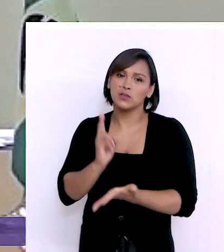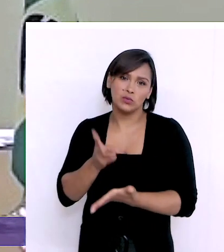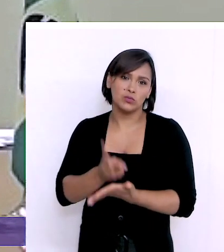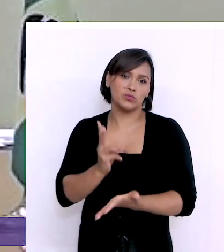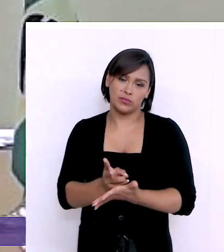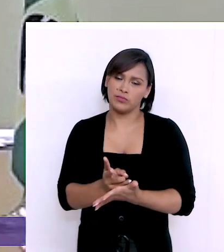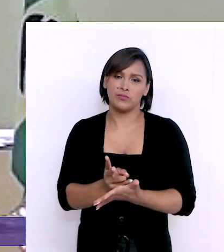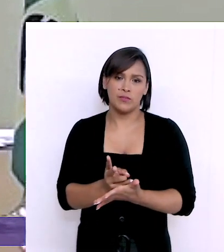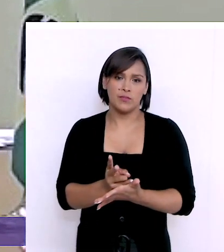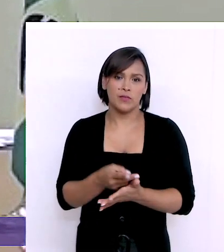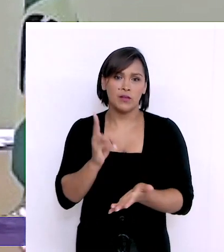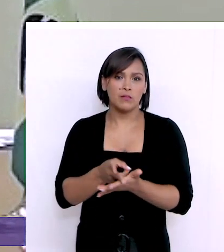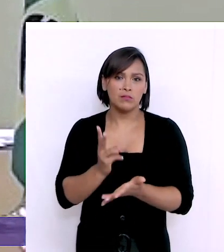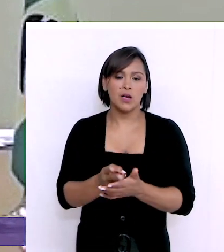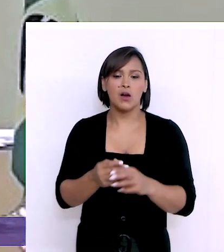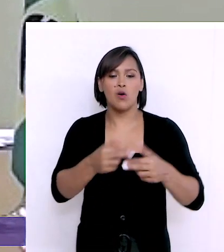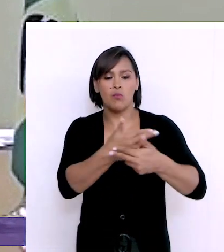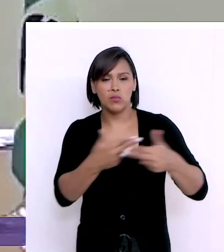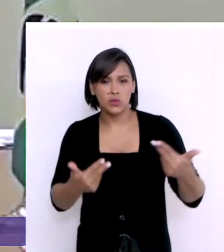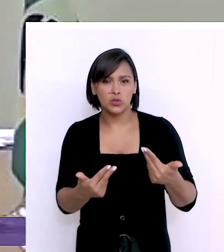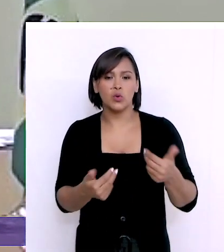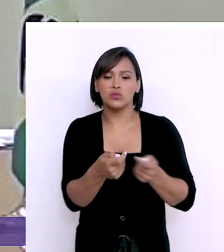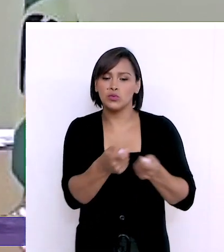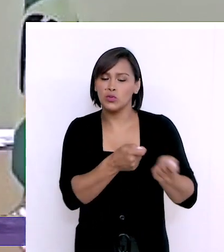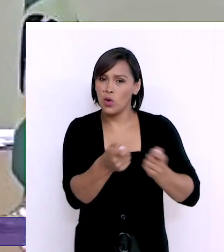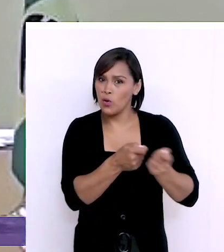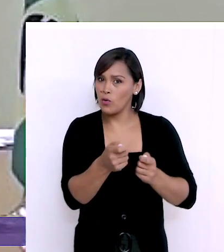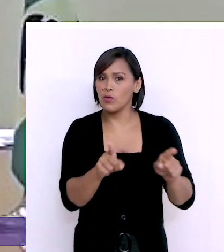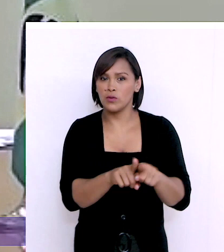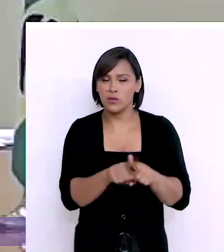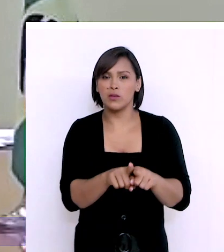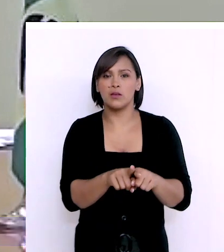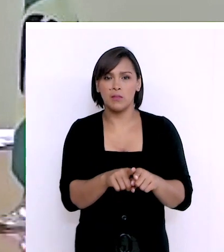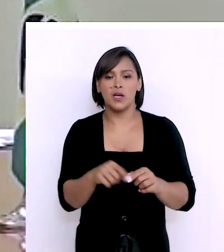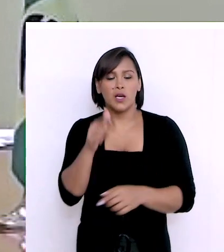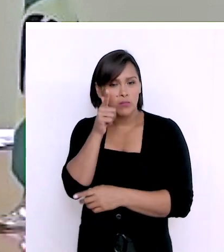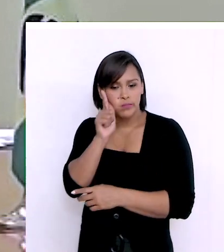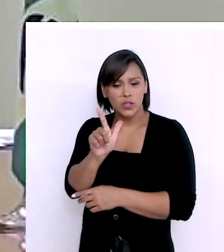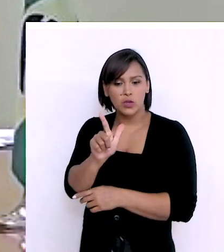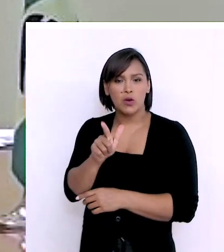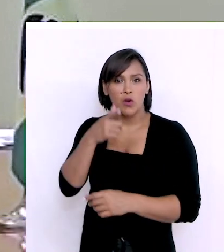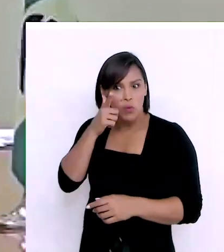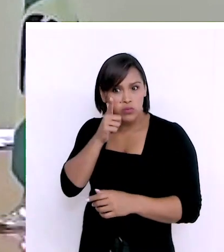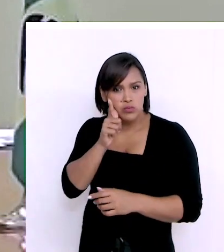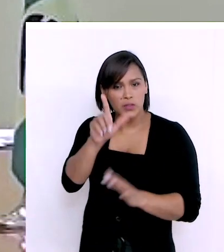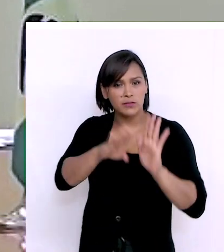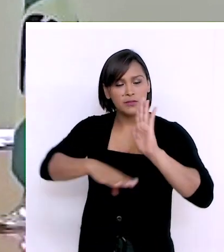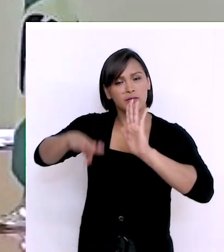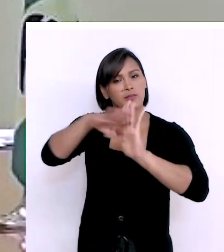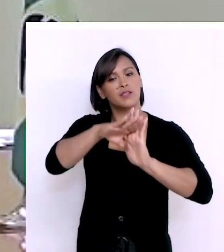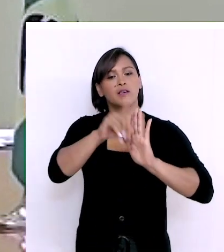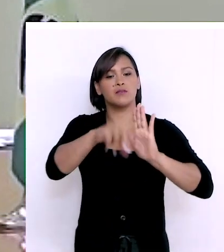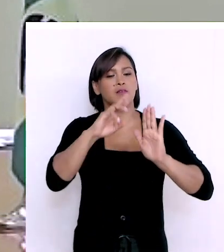em função, em boa medida, das medidas de controle, eles conseguiram, ainda assim, alcançar